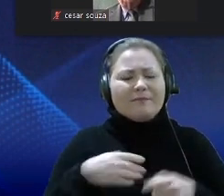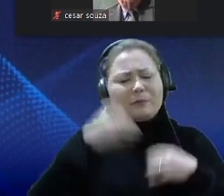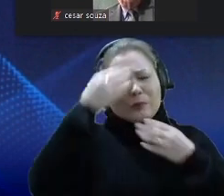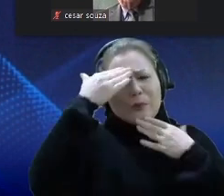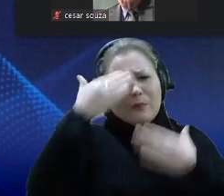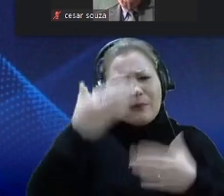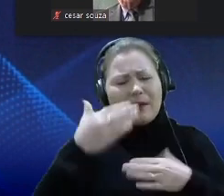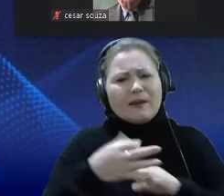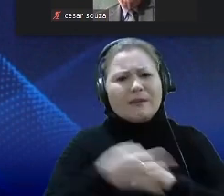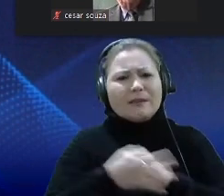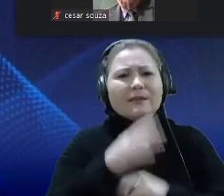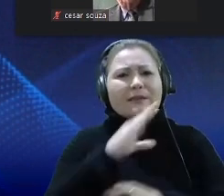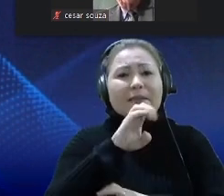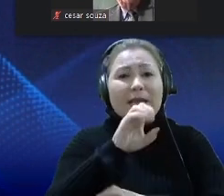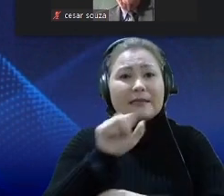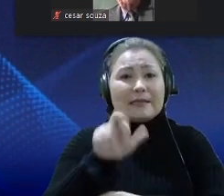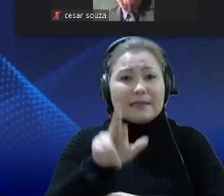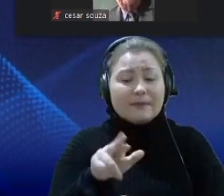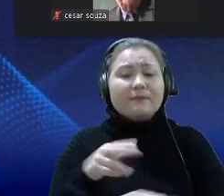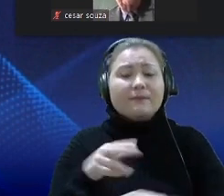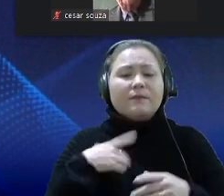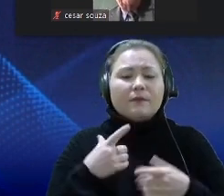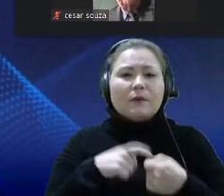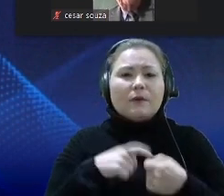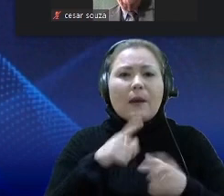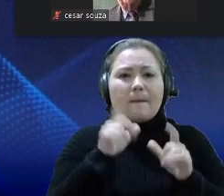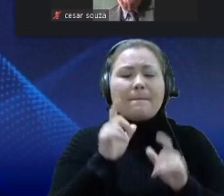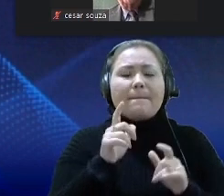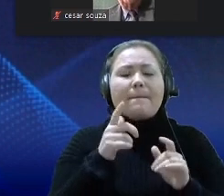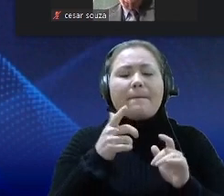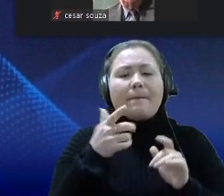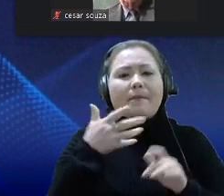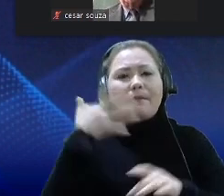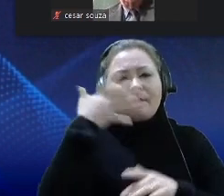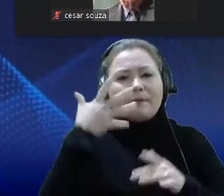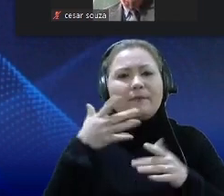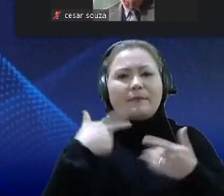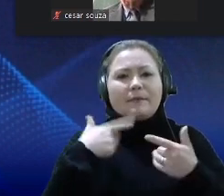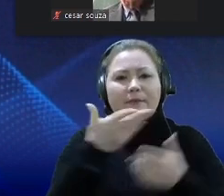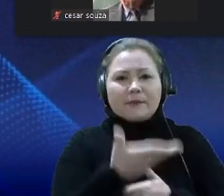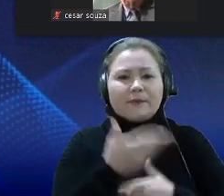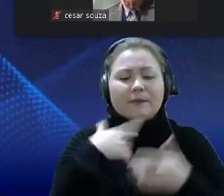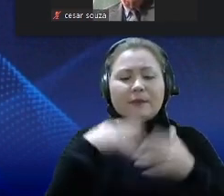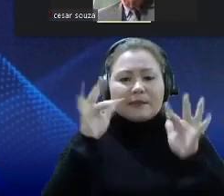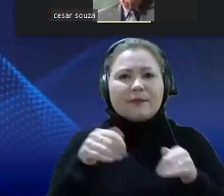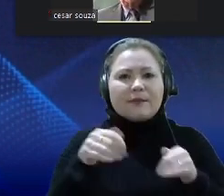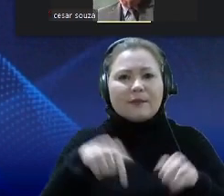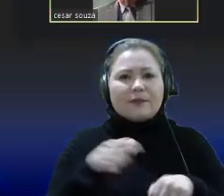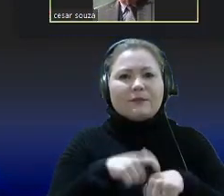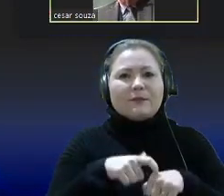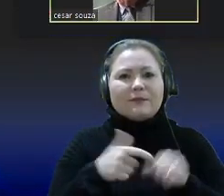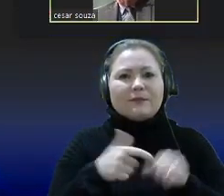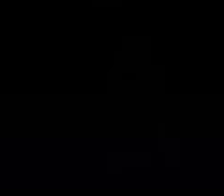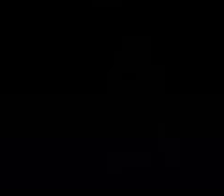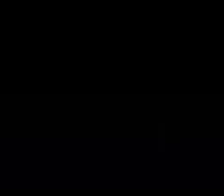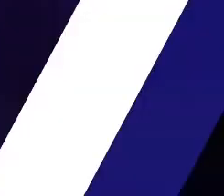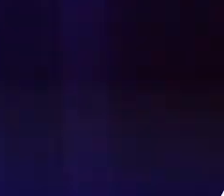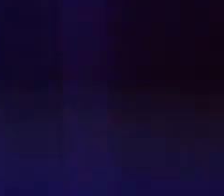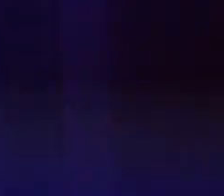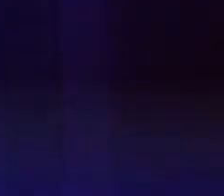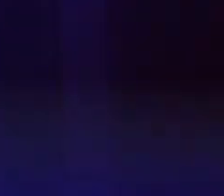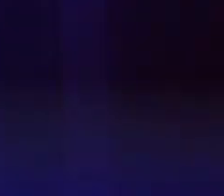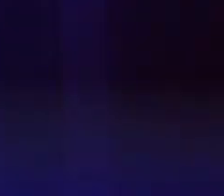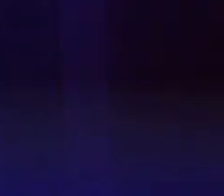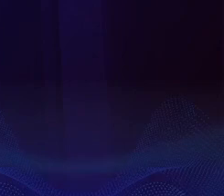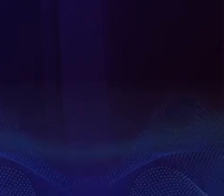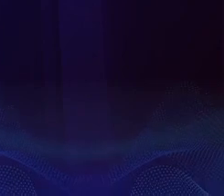doutor César, ele levou a palavra para finalizar a nossa transmissão. Doutora Fabiana, muito